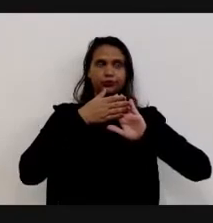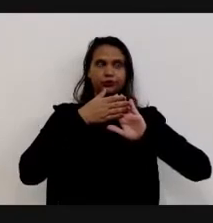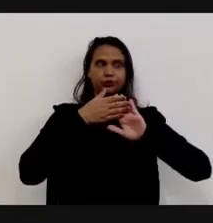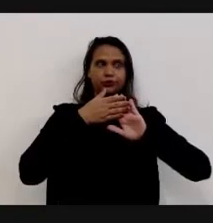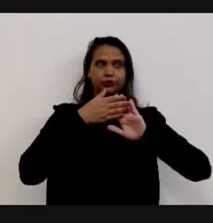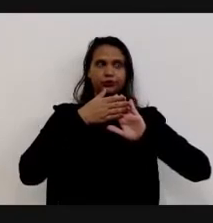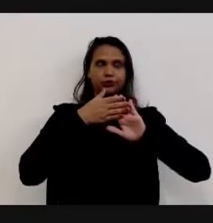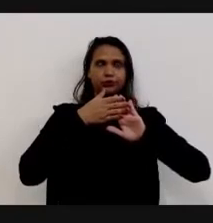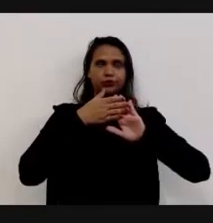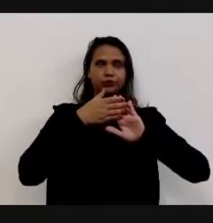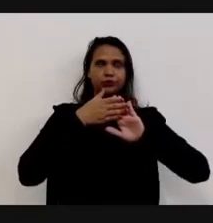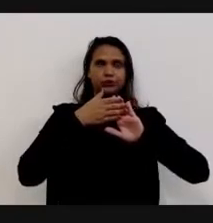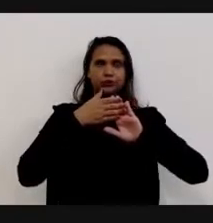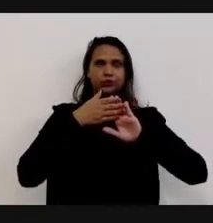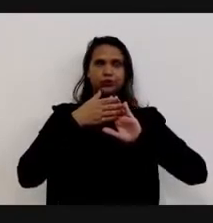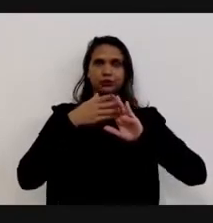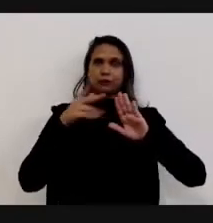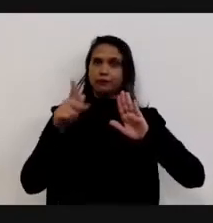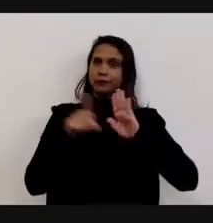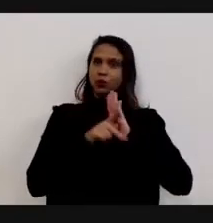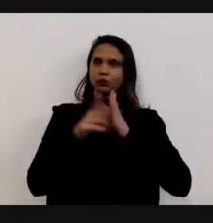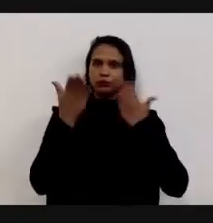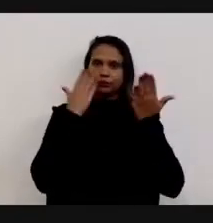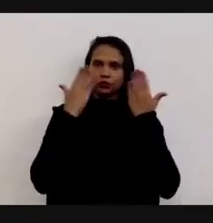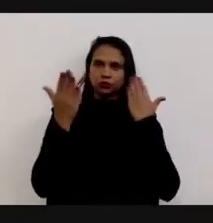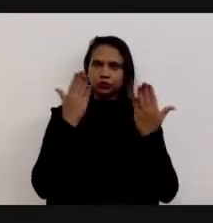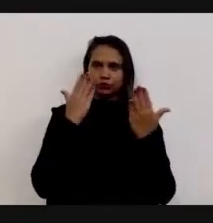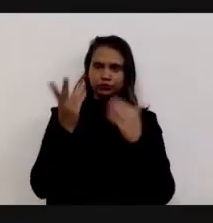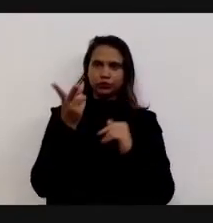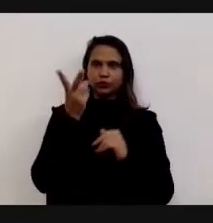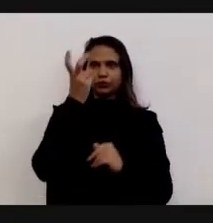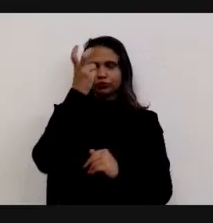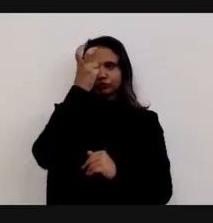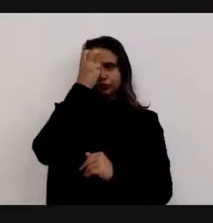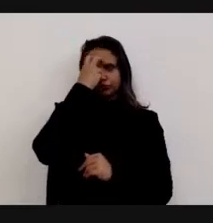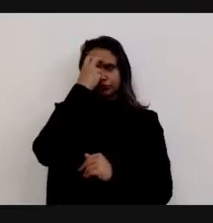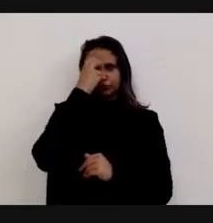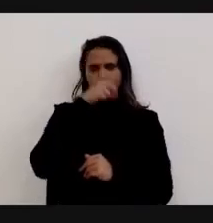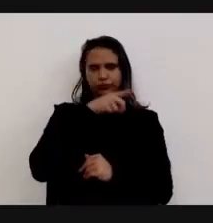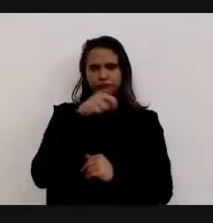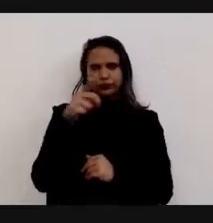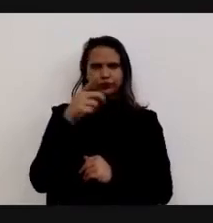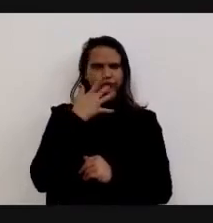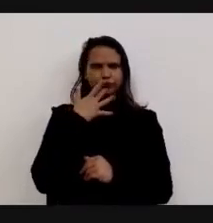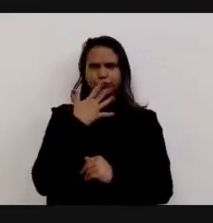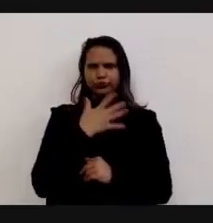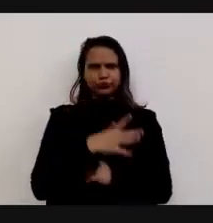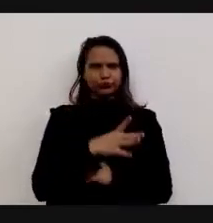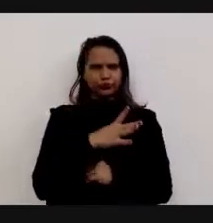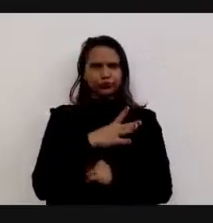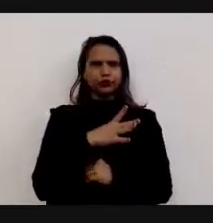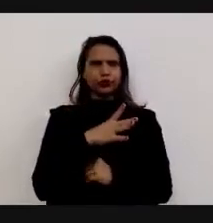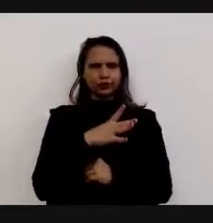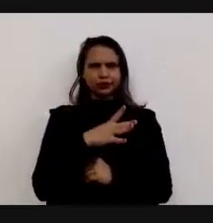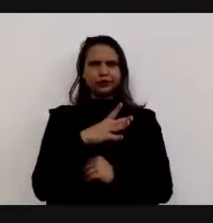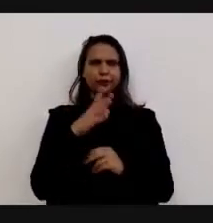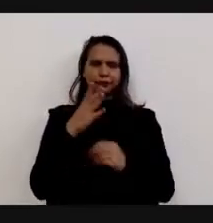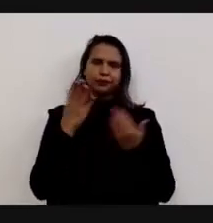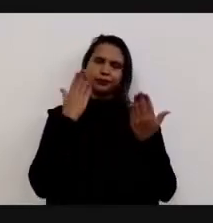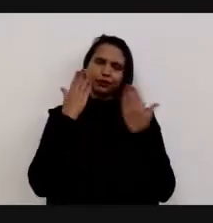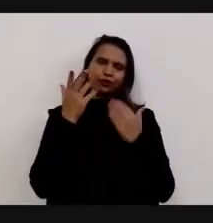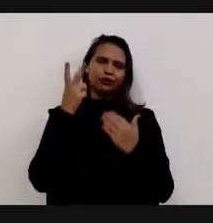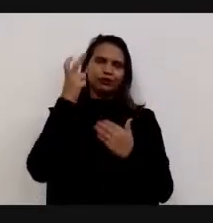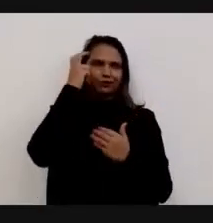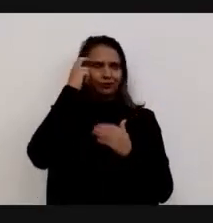da proposta teórica da psicologia cultural. Esse nome é horroroso, quem não conhece a psicologia cultural, porque toda a